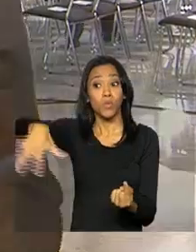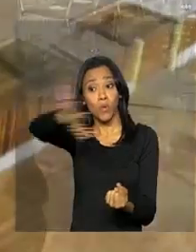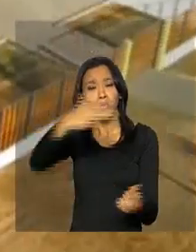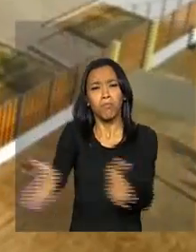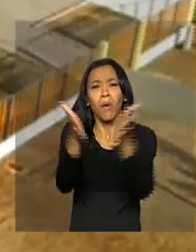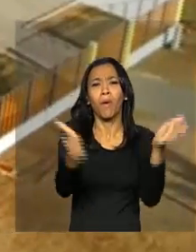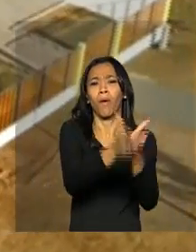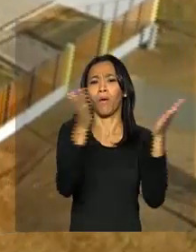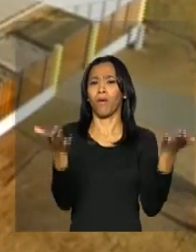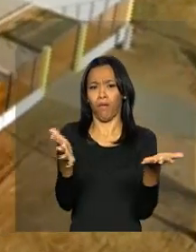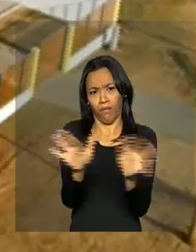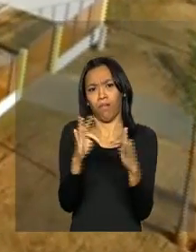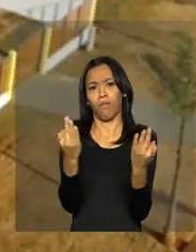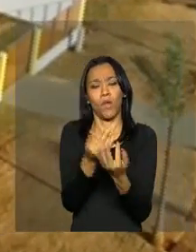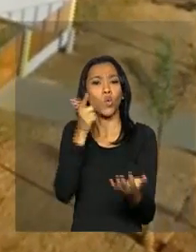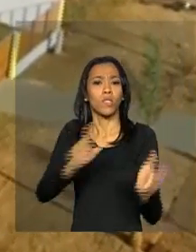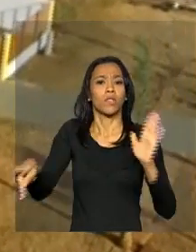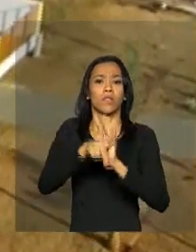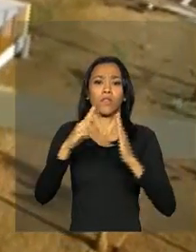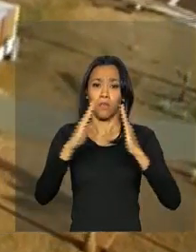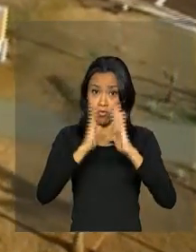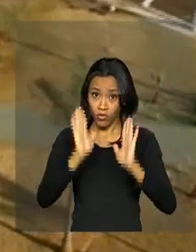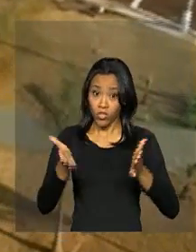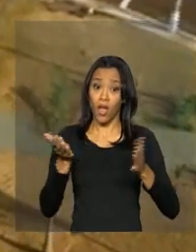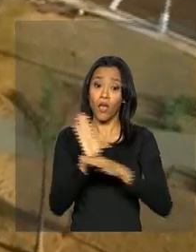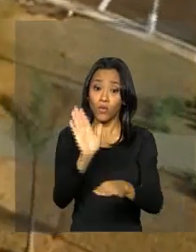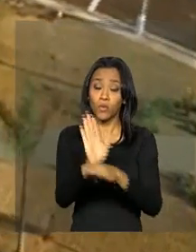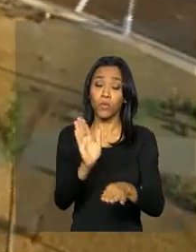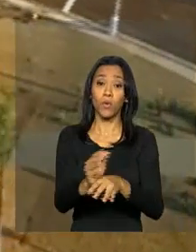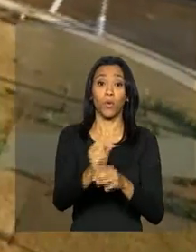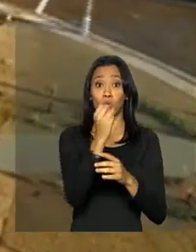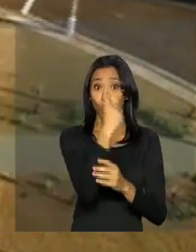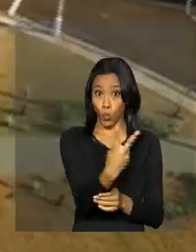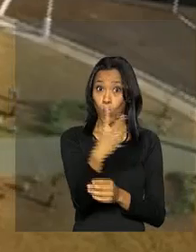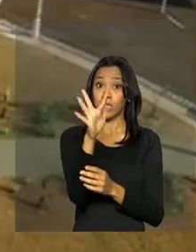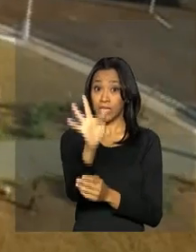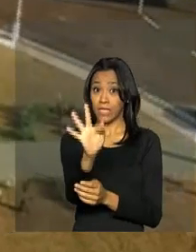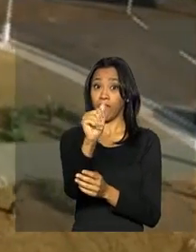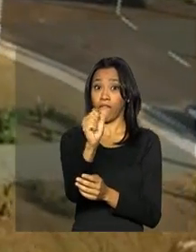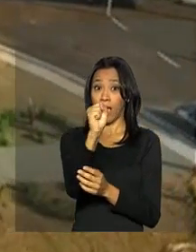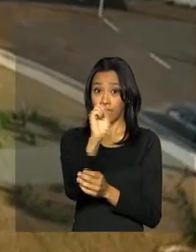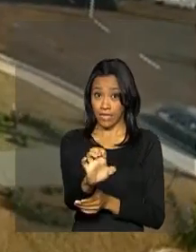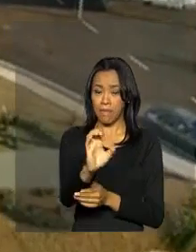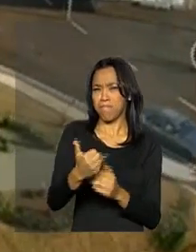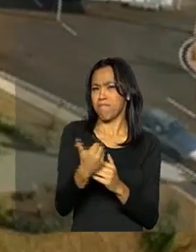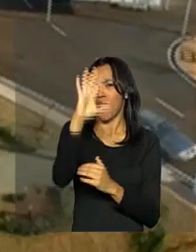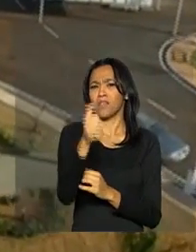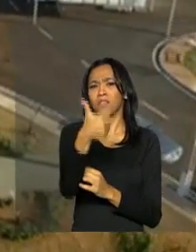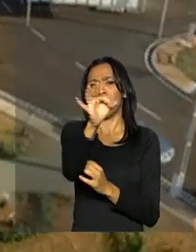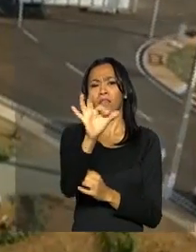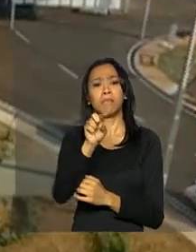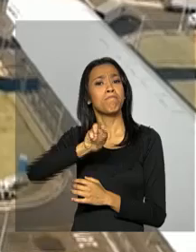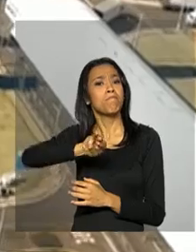as famílias de baixa renda. Já beneficiou desde então as duas fases do programa, mais de 10 milhões de